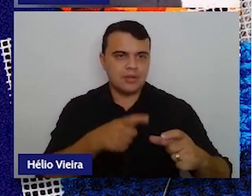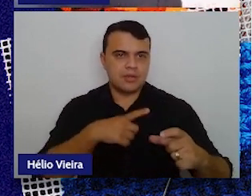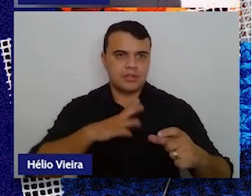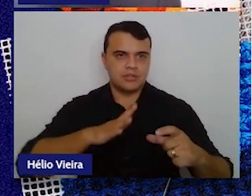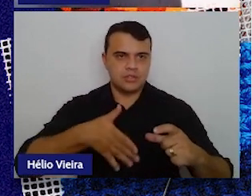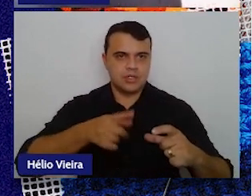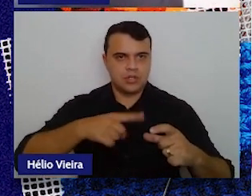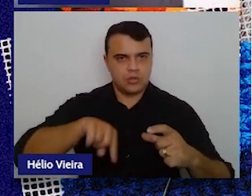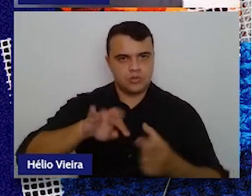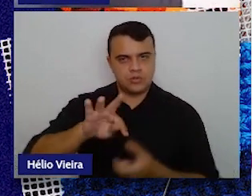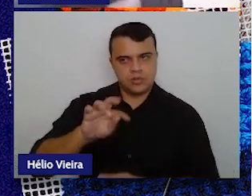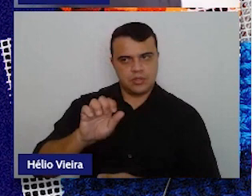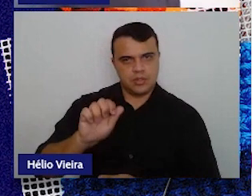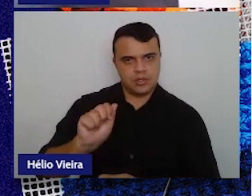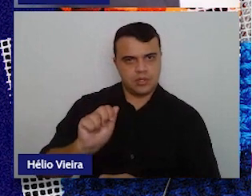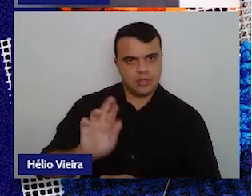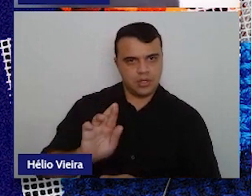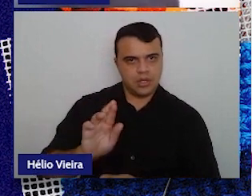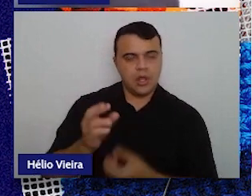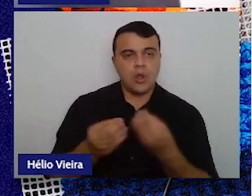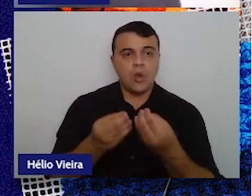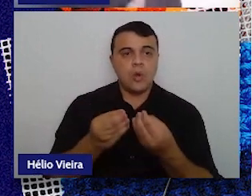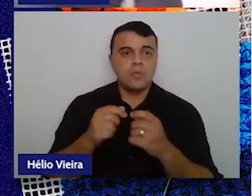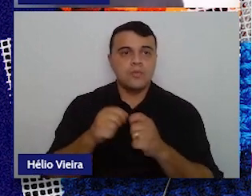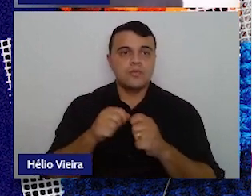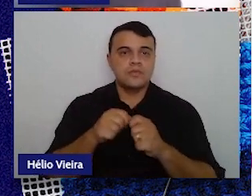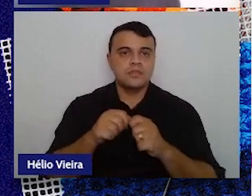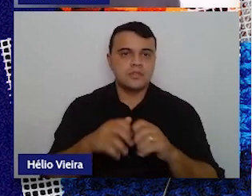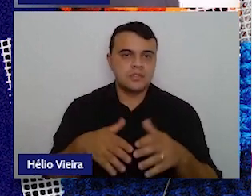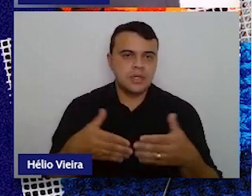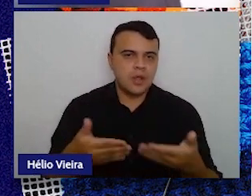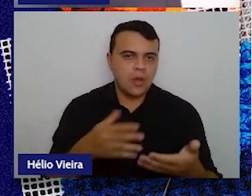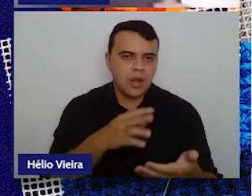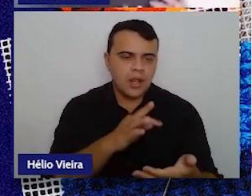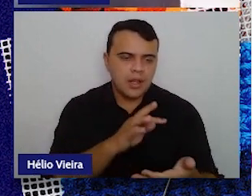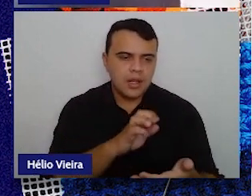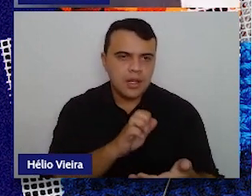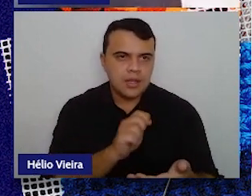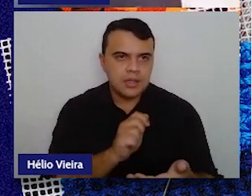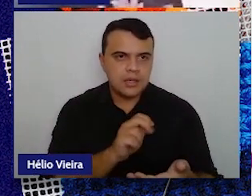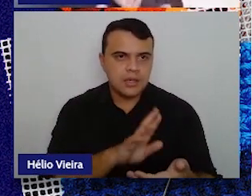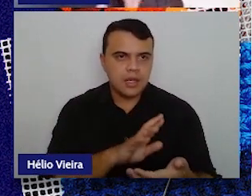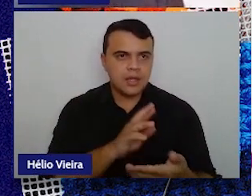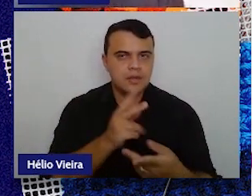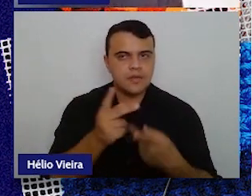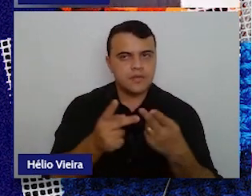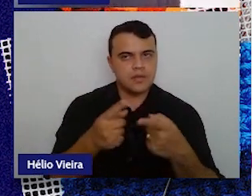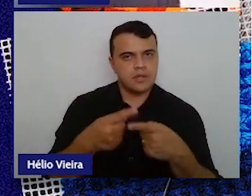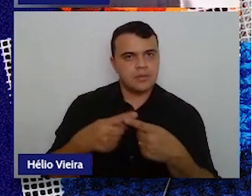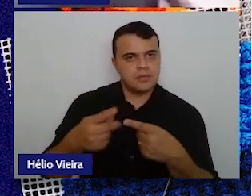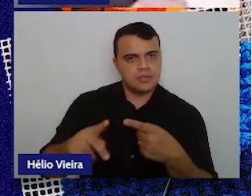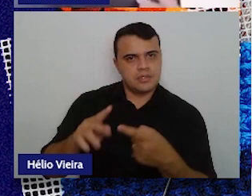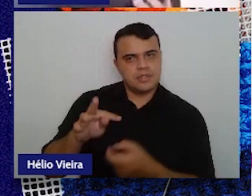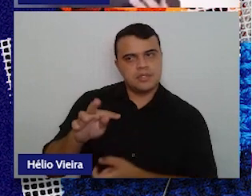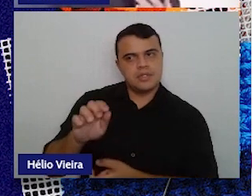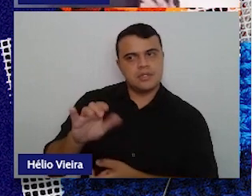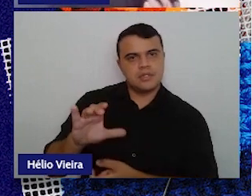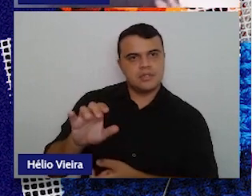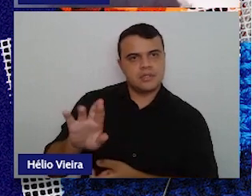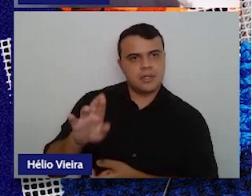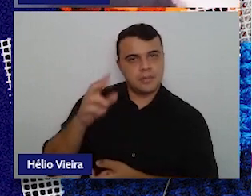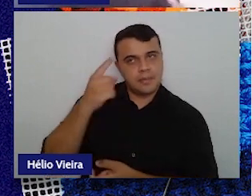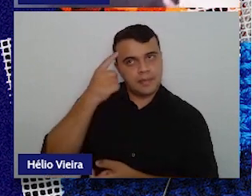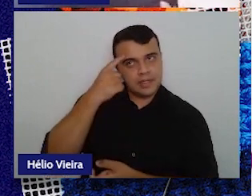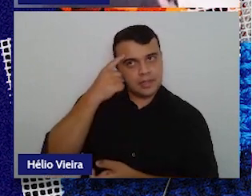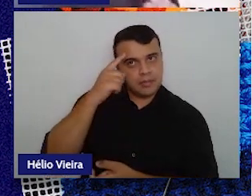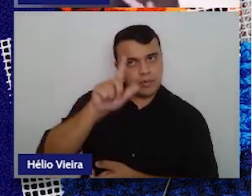nosso tear. E o que a gente vai trabalhar com o tear? O que a gente vai abordar com esse tecer? O pensamento